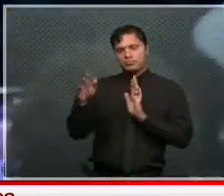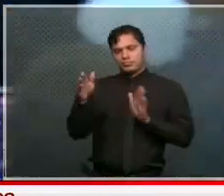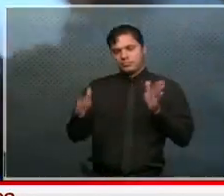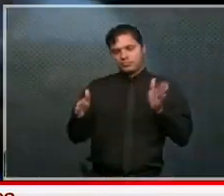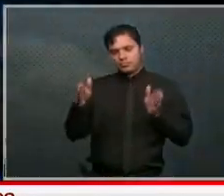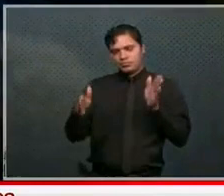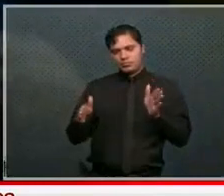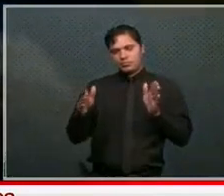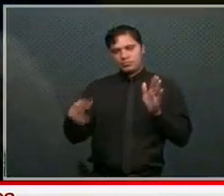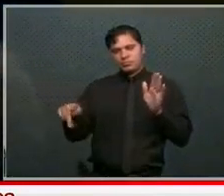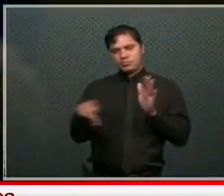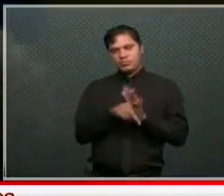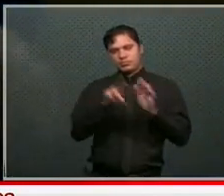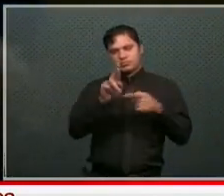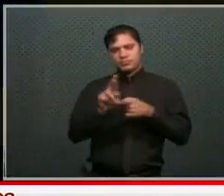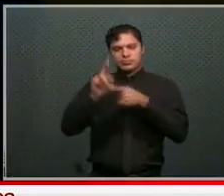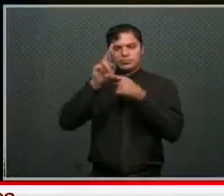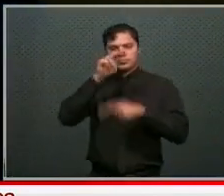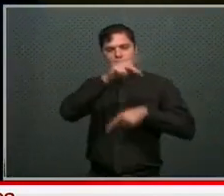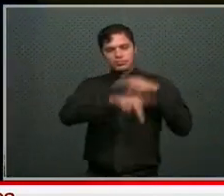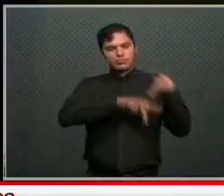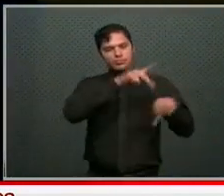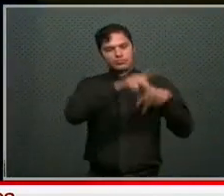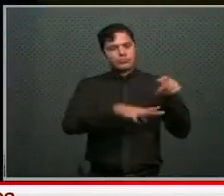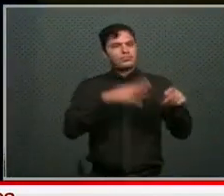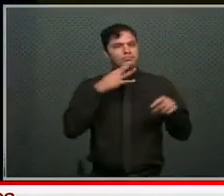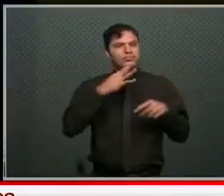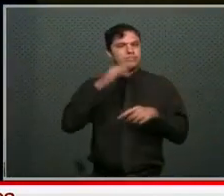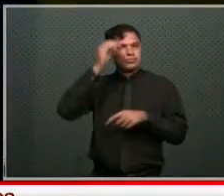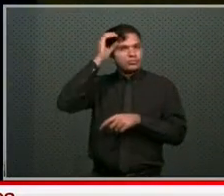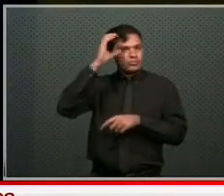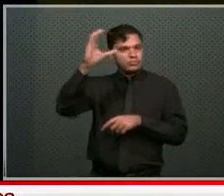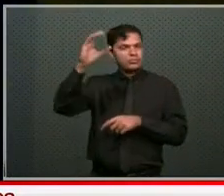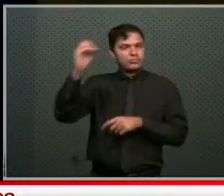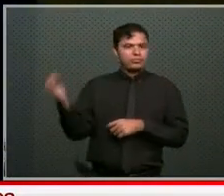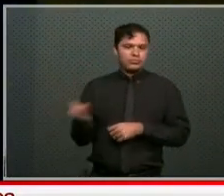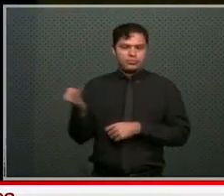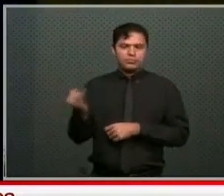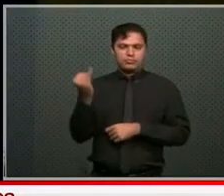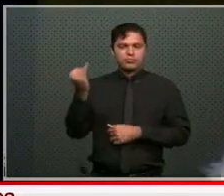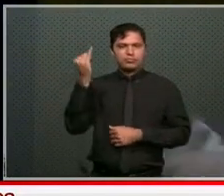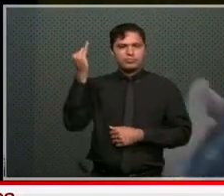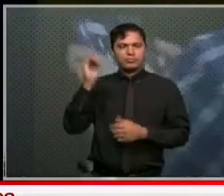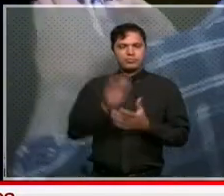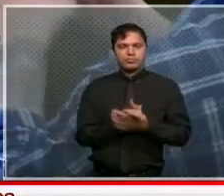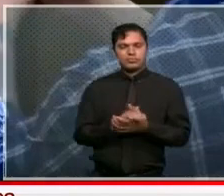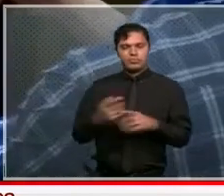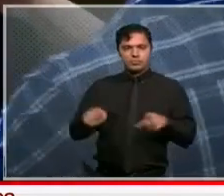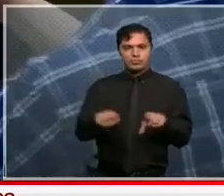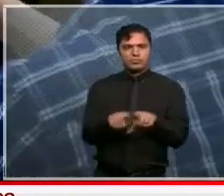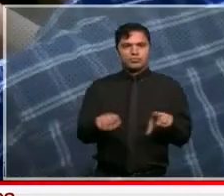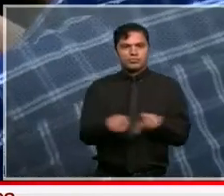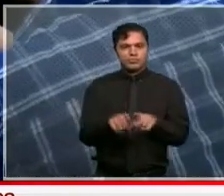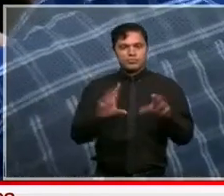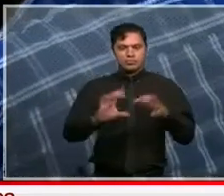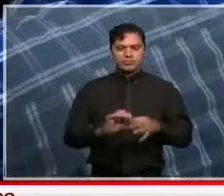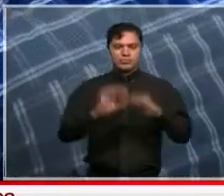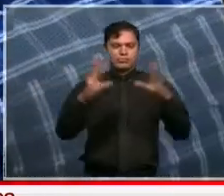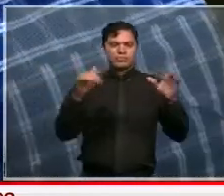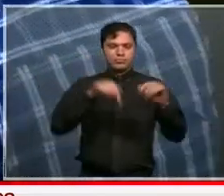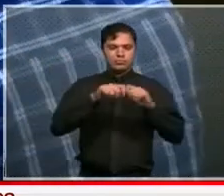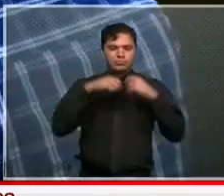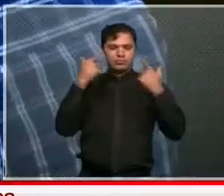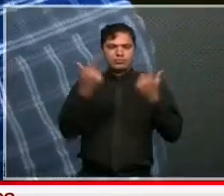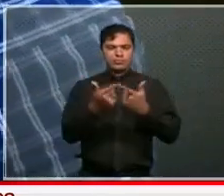pelo representante do povo que reconhece a ciência como importante e por também nos permite esse momento na Assembleia